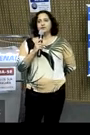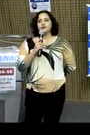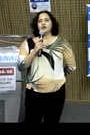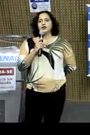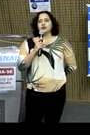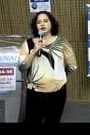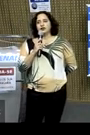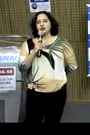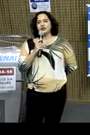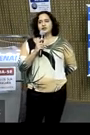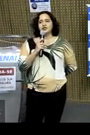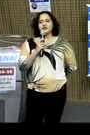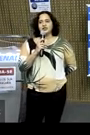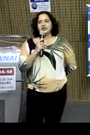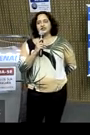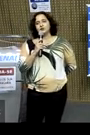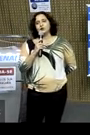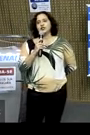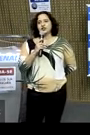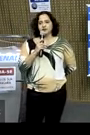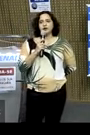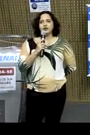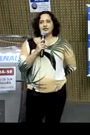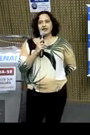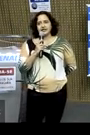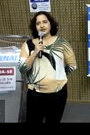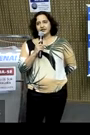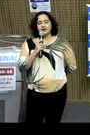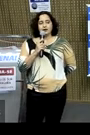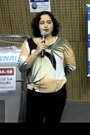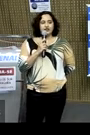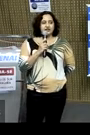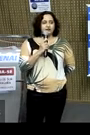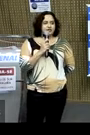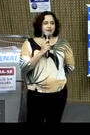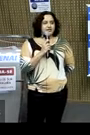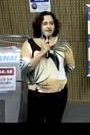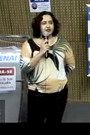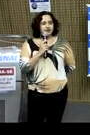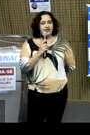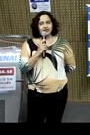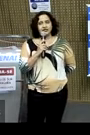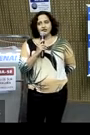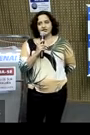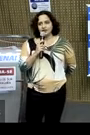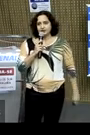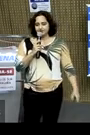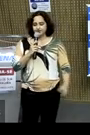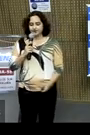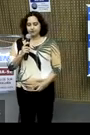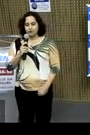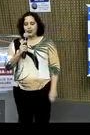telefone, nós solicitamos as visitas de busca ativa pelo ACS, para a localização desse paciente para ir realizar o